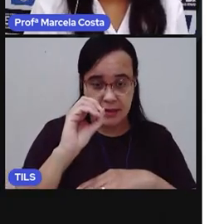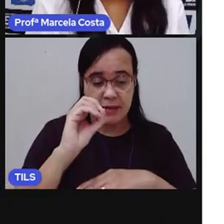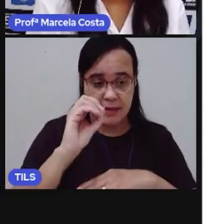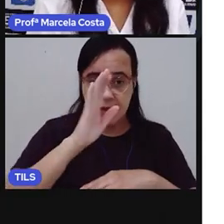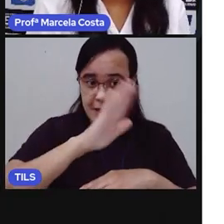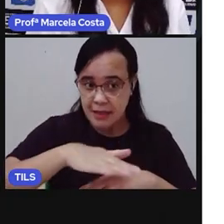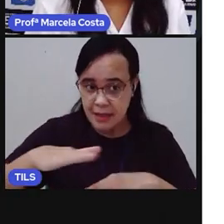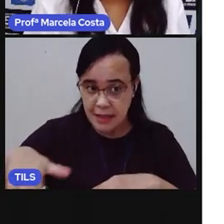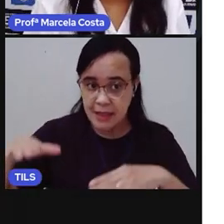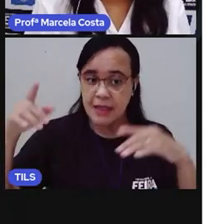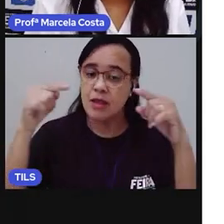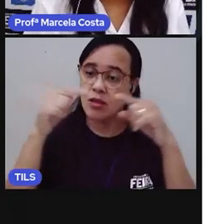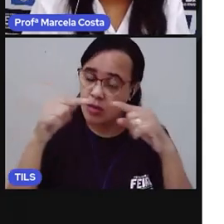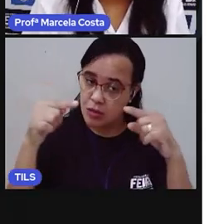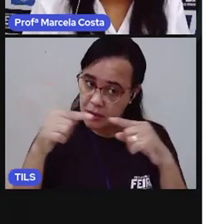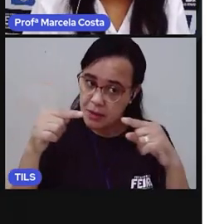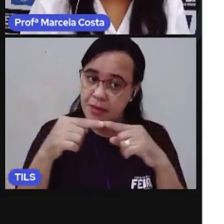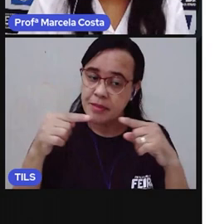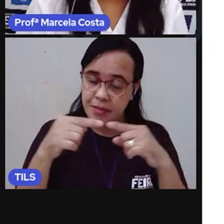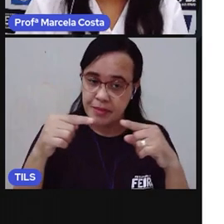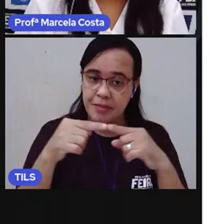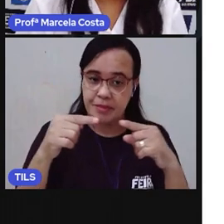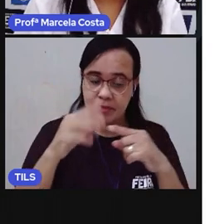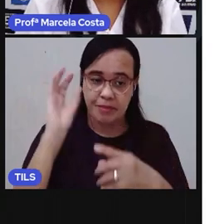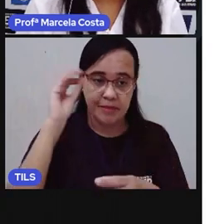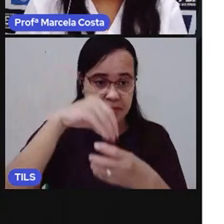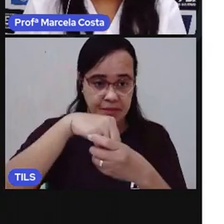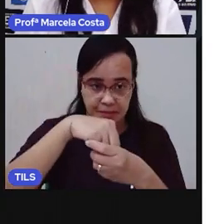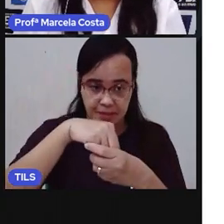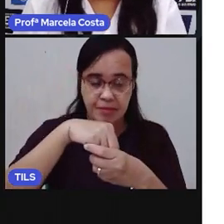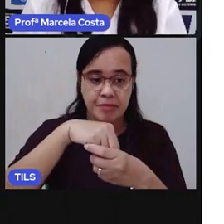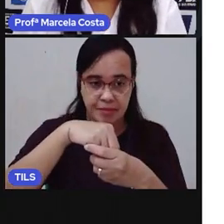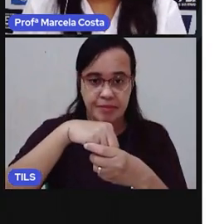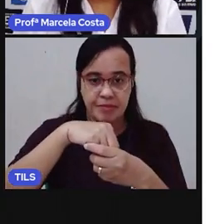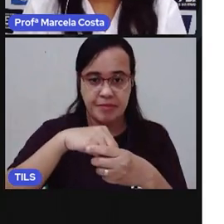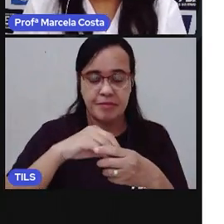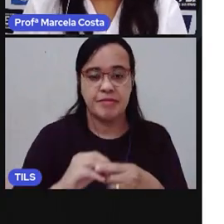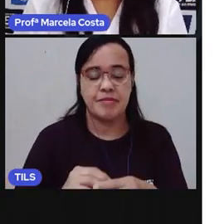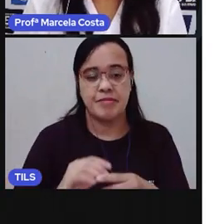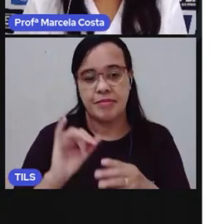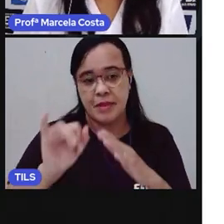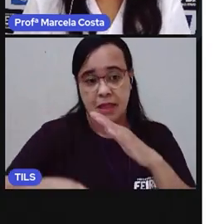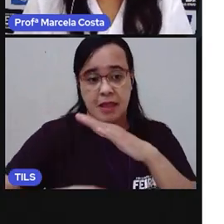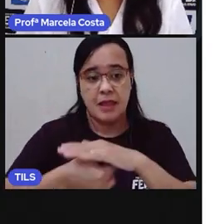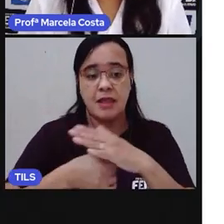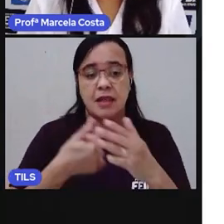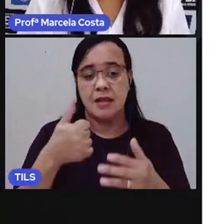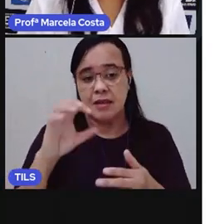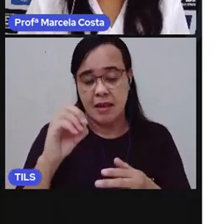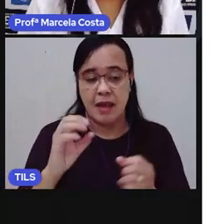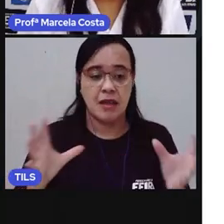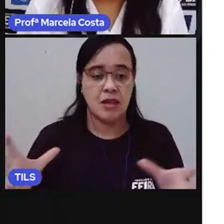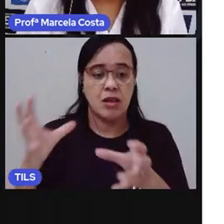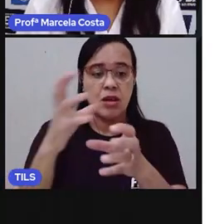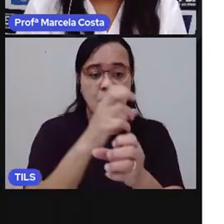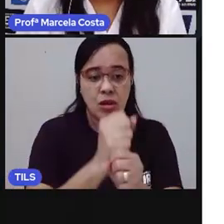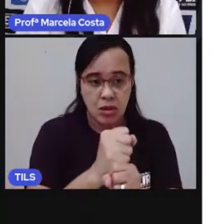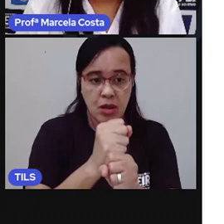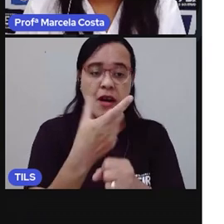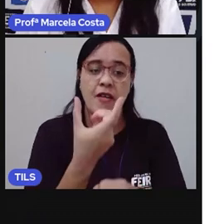criança tem 10 dentes na parte superior e 10 dentes na parte inferior ou totalizando